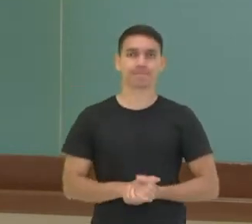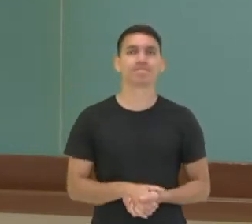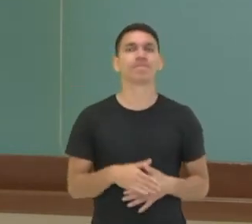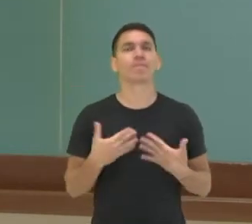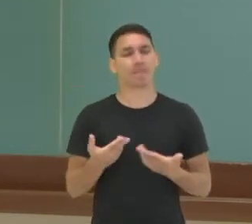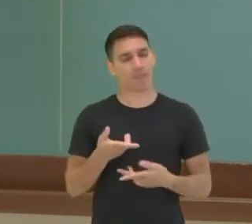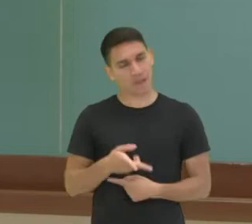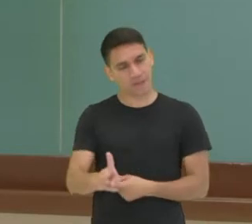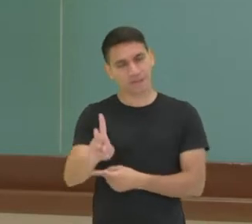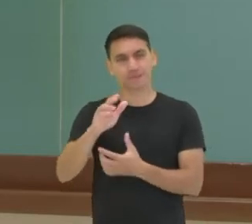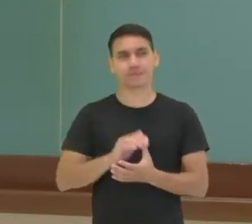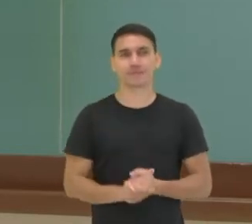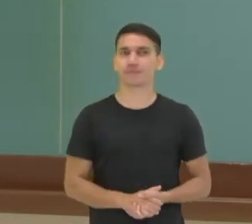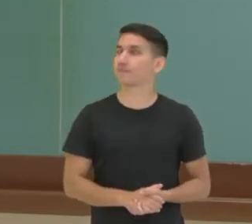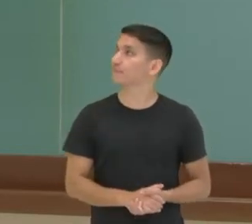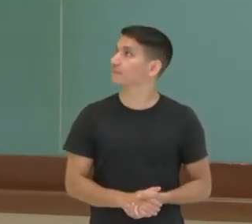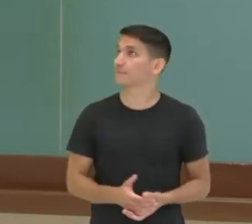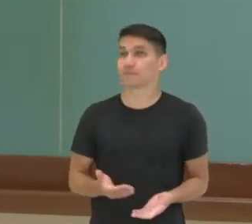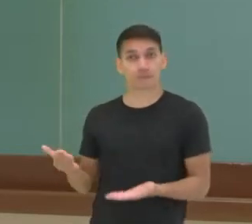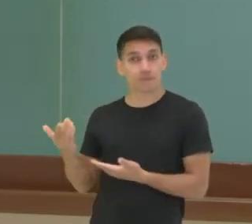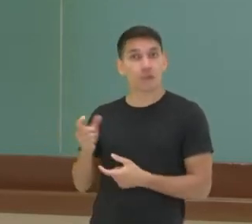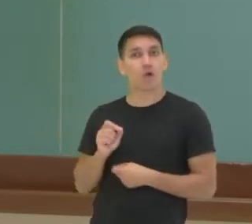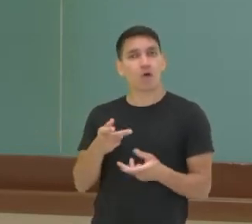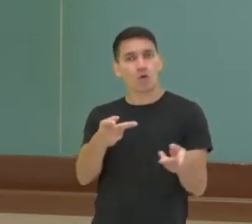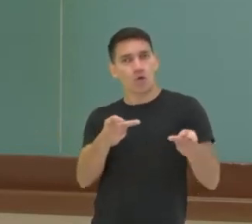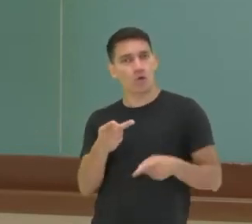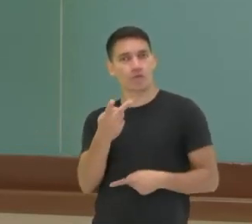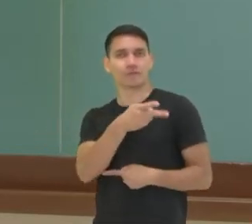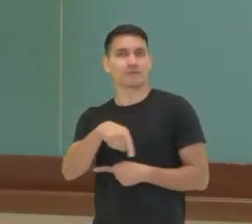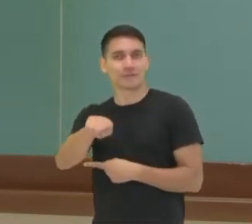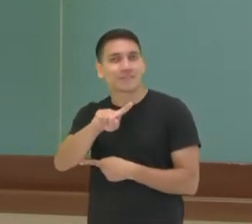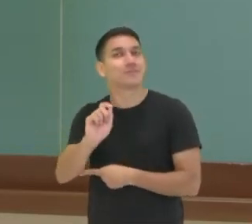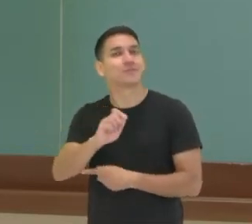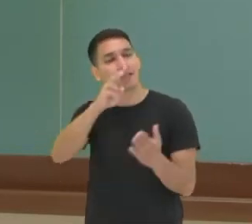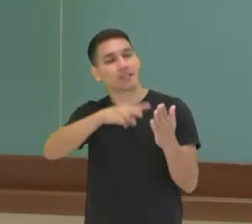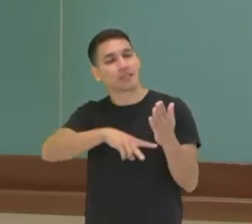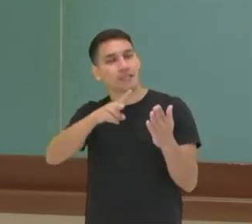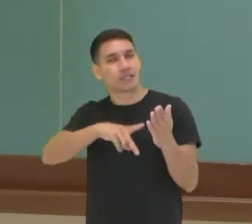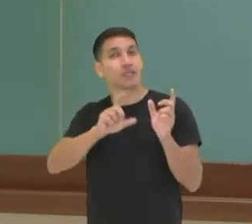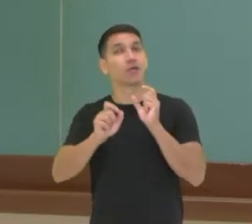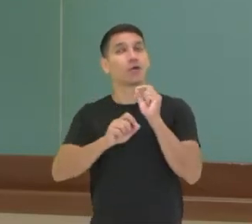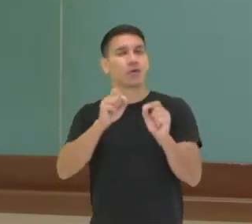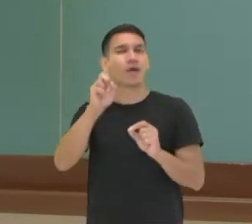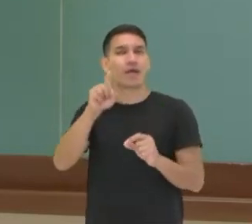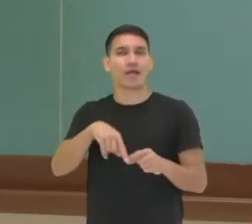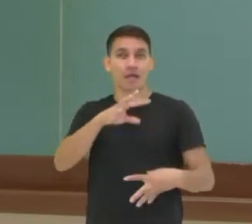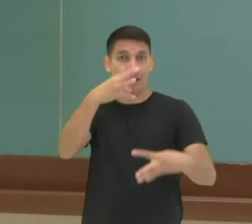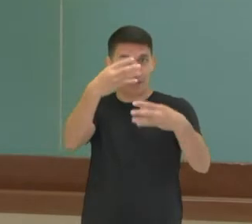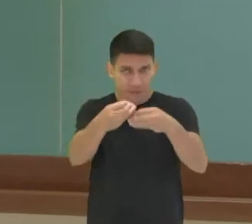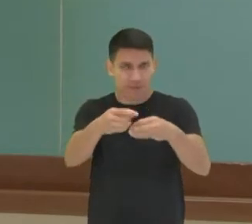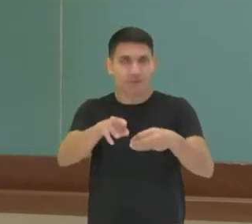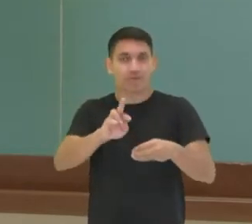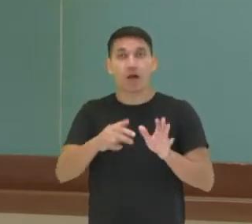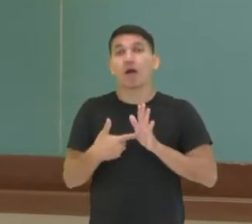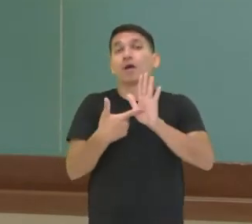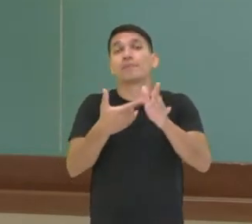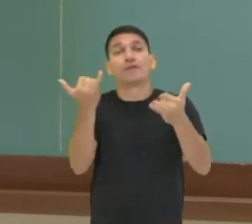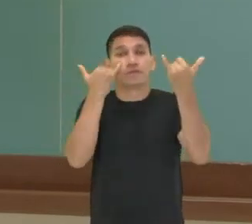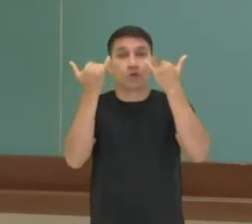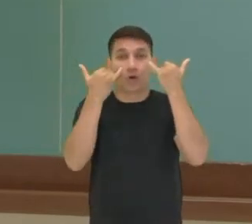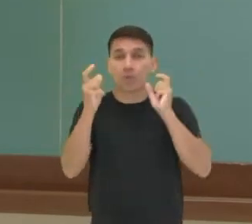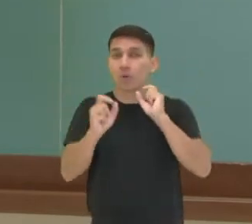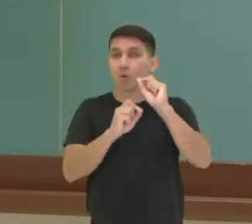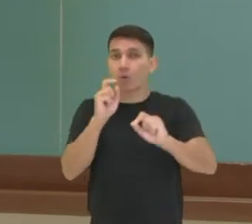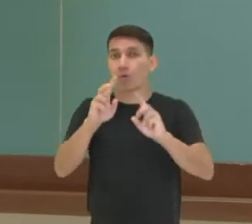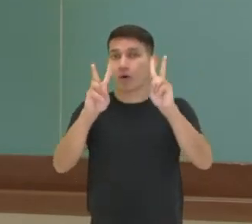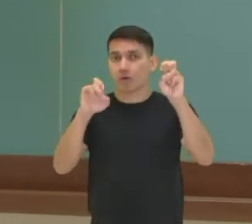lá, então. Então, agora eu quero convidá-los a lerem comigo, então, uma resenha, que apresenta informações